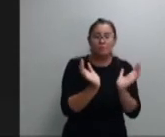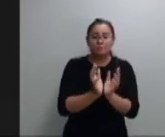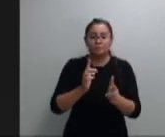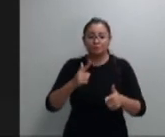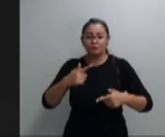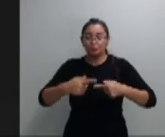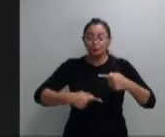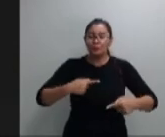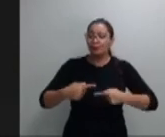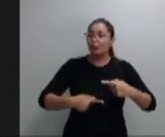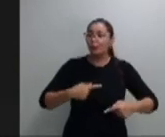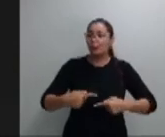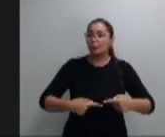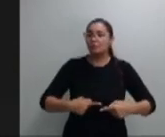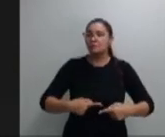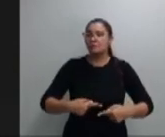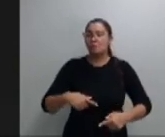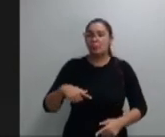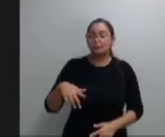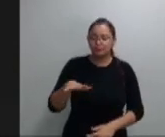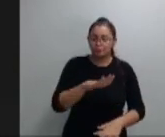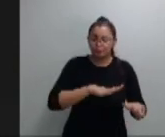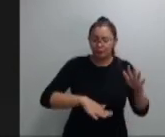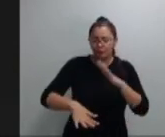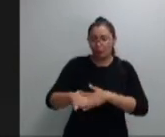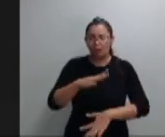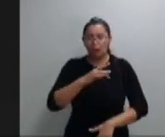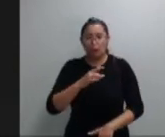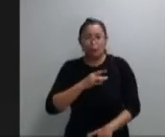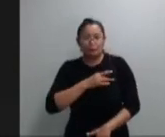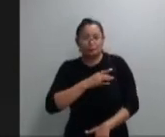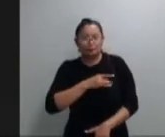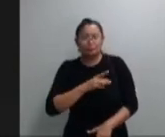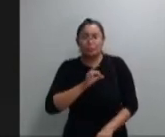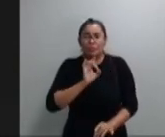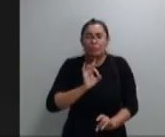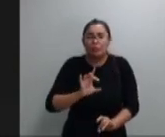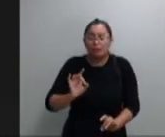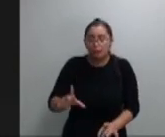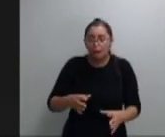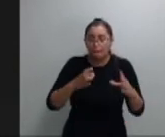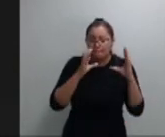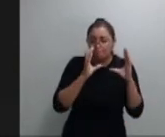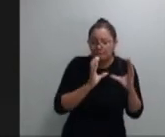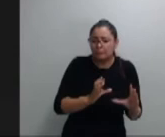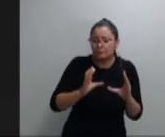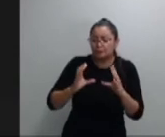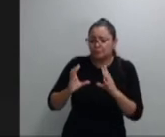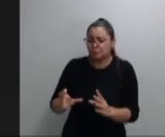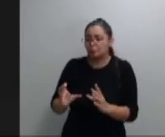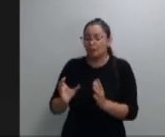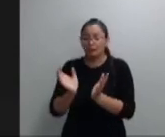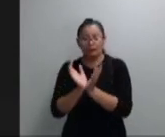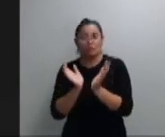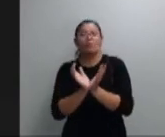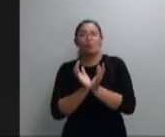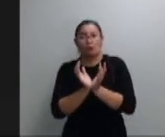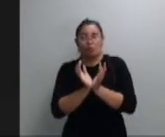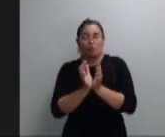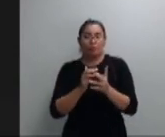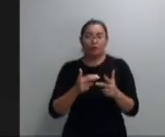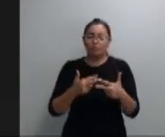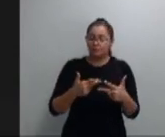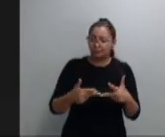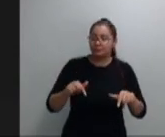nacional ele tinha medo disso achava que cada local devia ter o seu partido como ainda hoje é mais ou menos assim